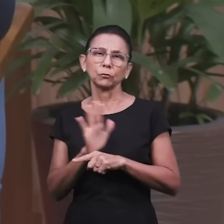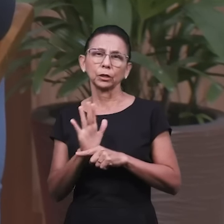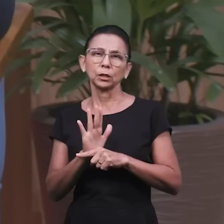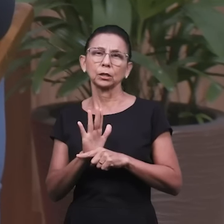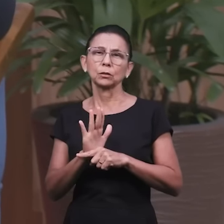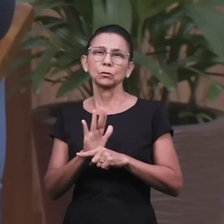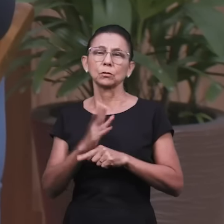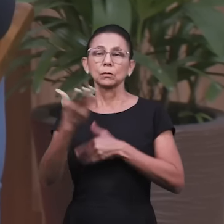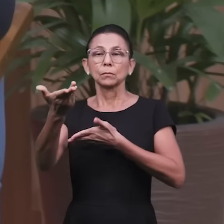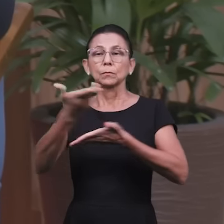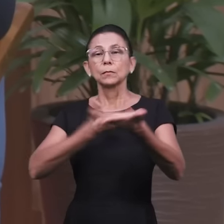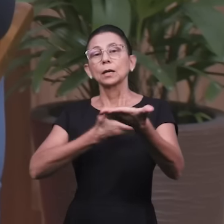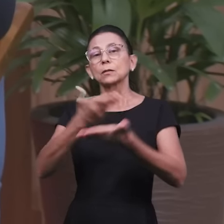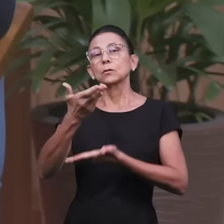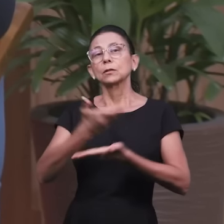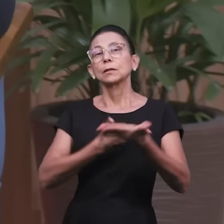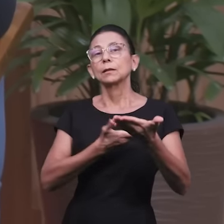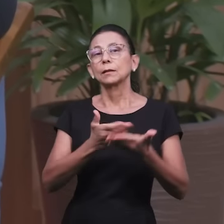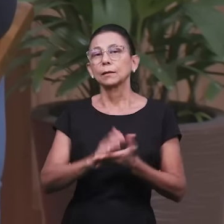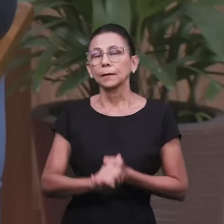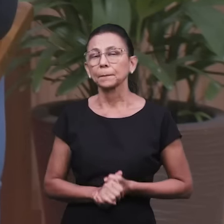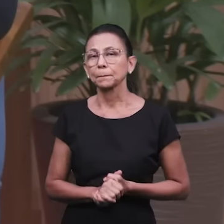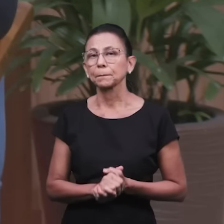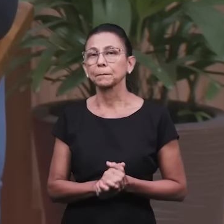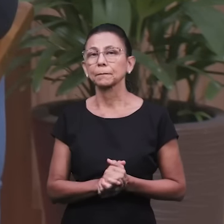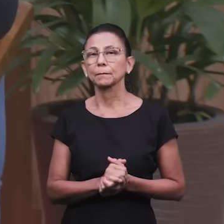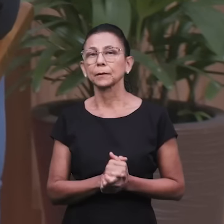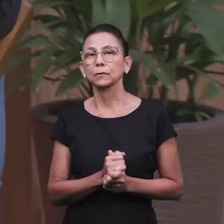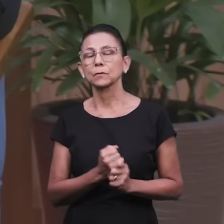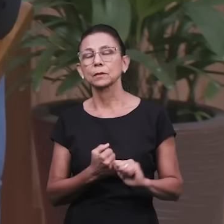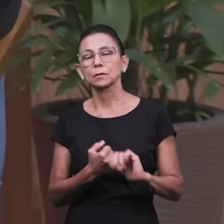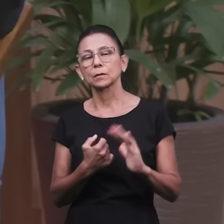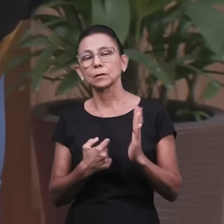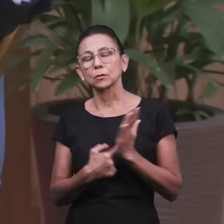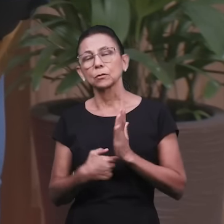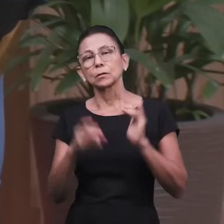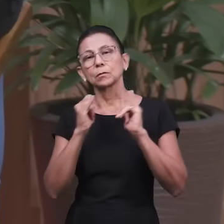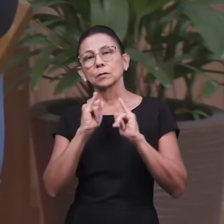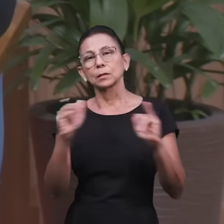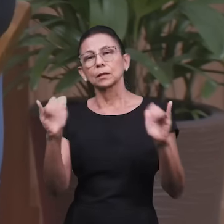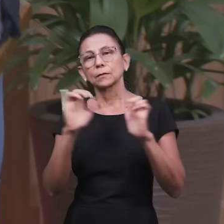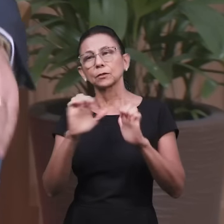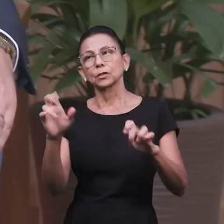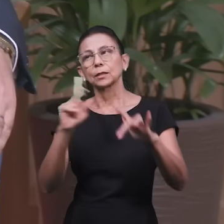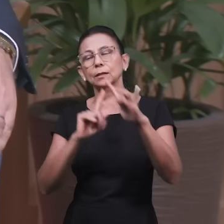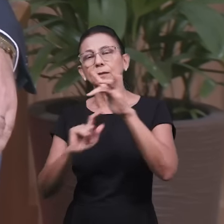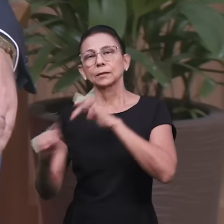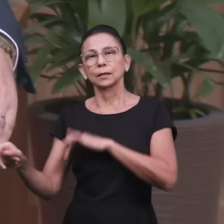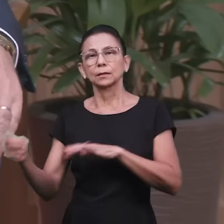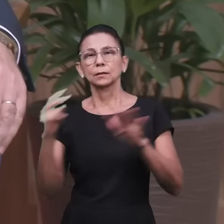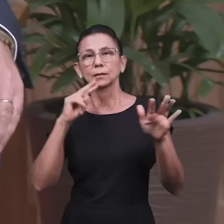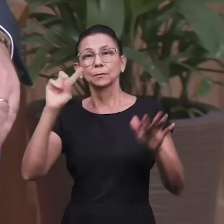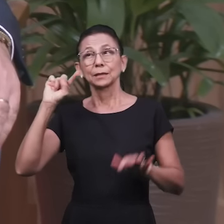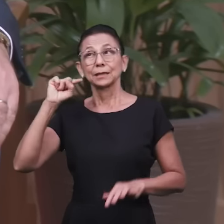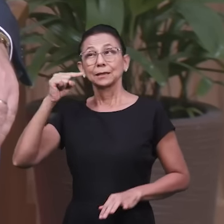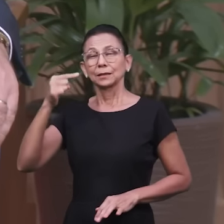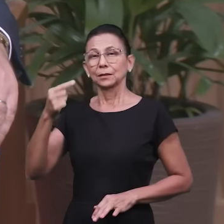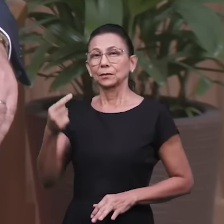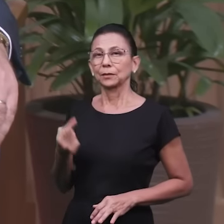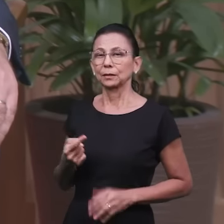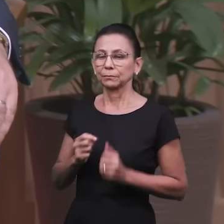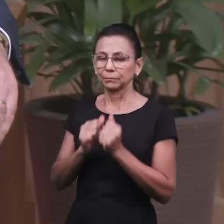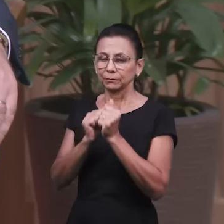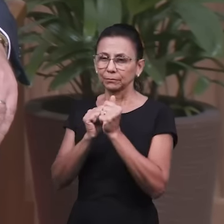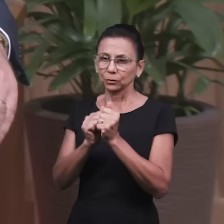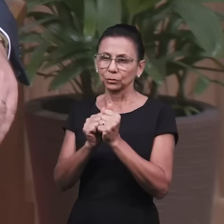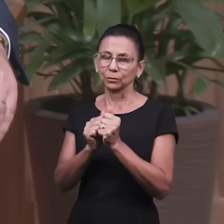com que você nos ajude a anunciar o Evangelho Eterno. E na semana que vem, se Deus permitir, estaremos